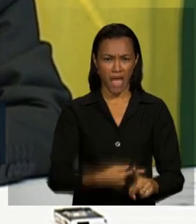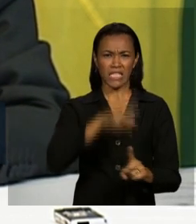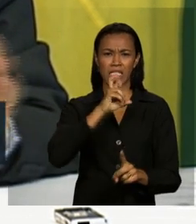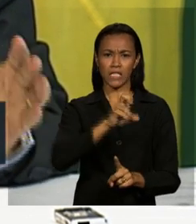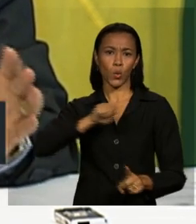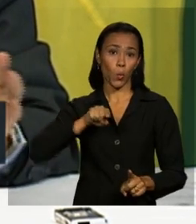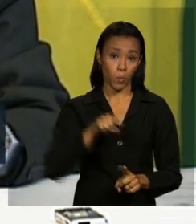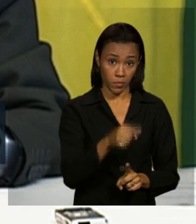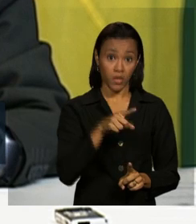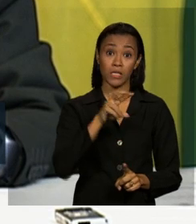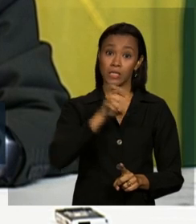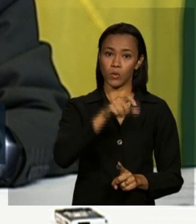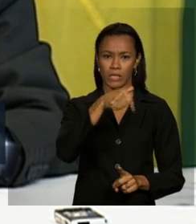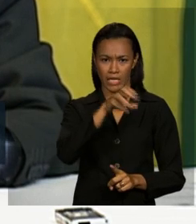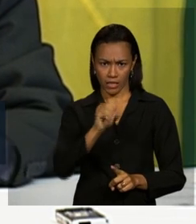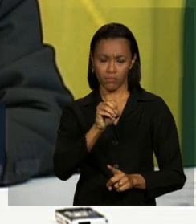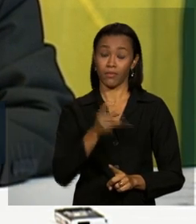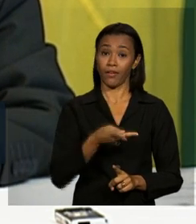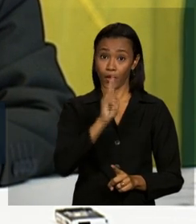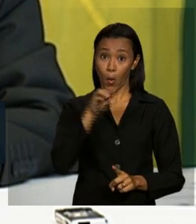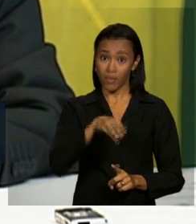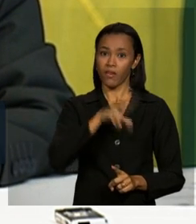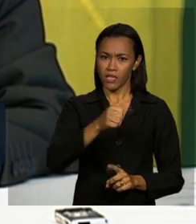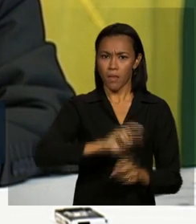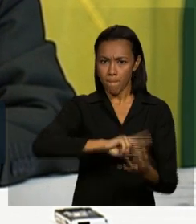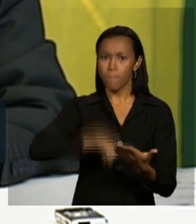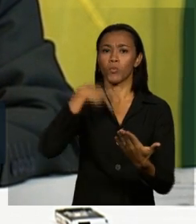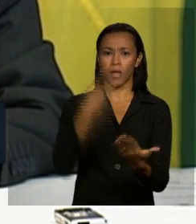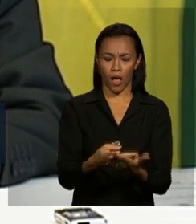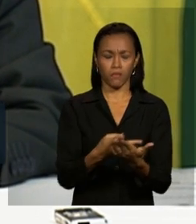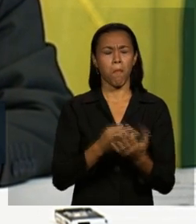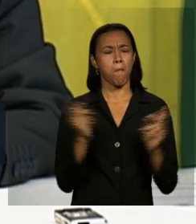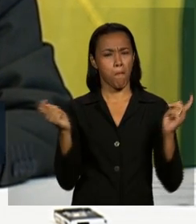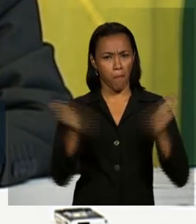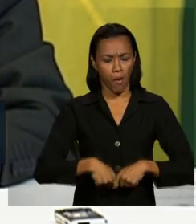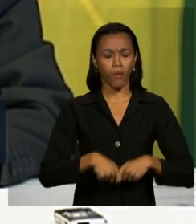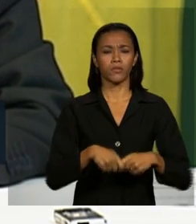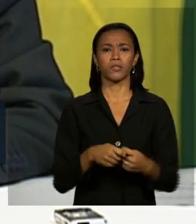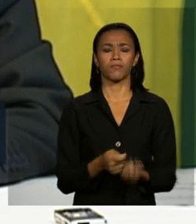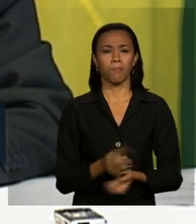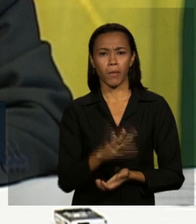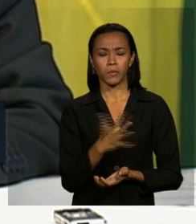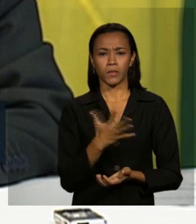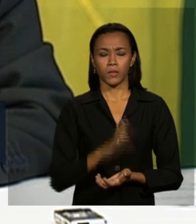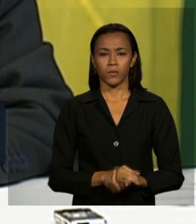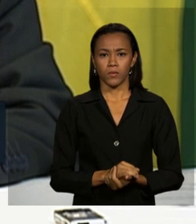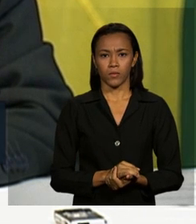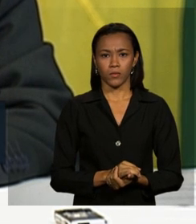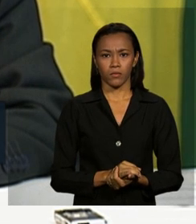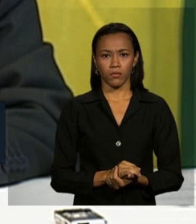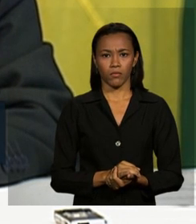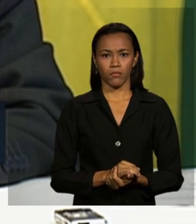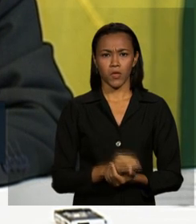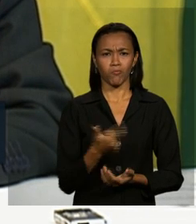5.700 km de rodovias que serão duplicados pode se estimar que e